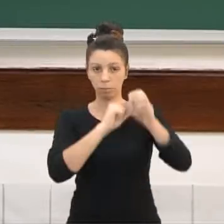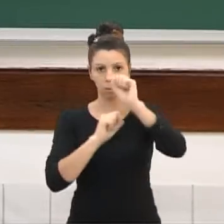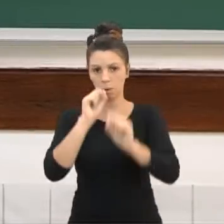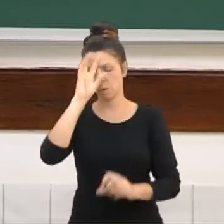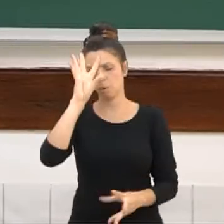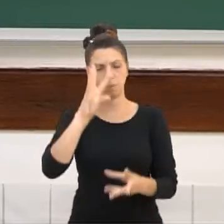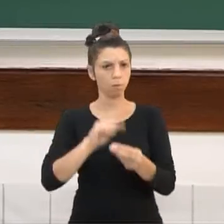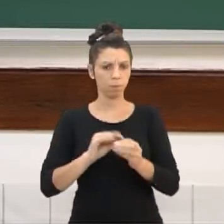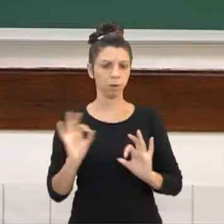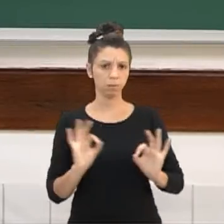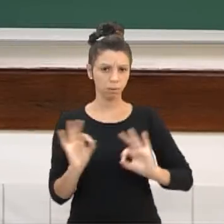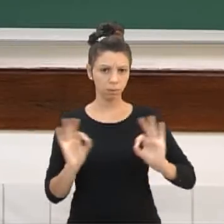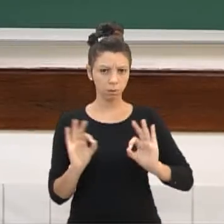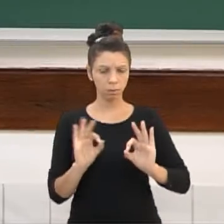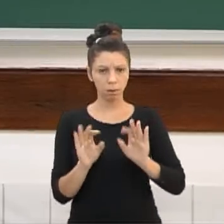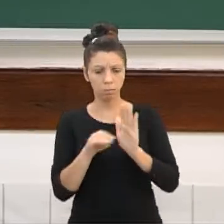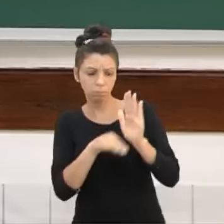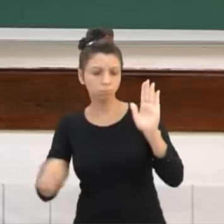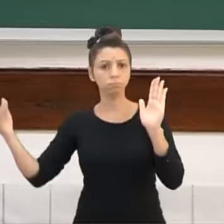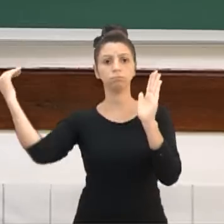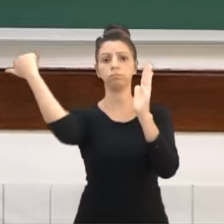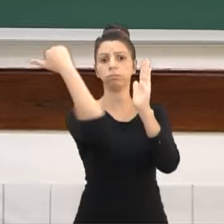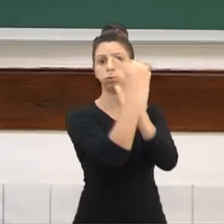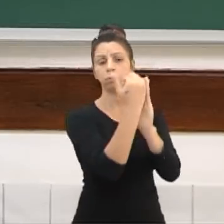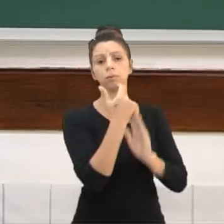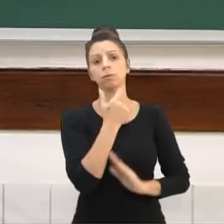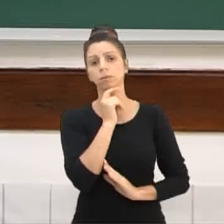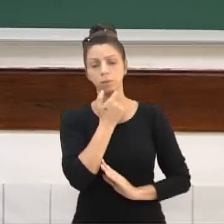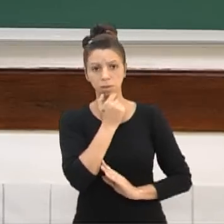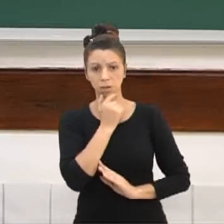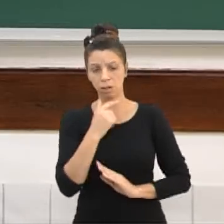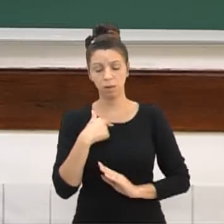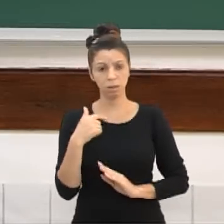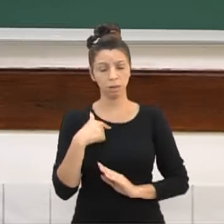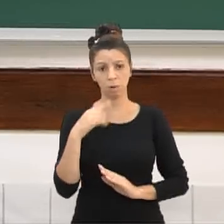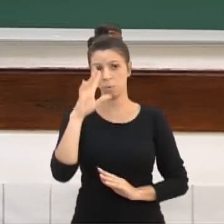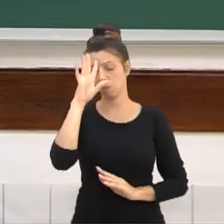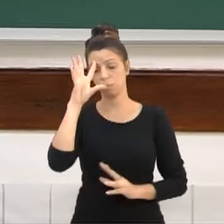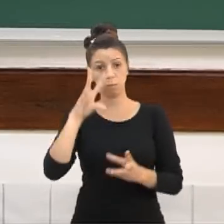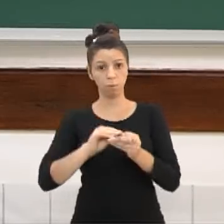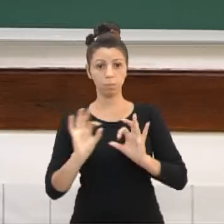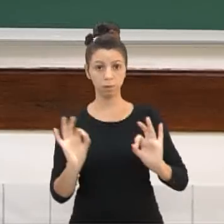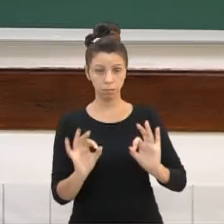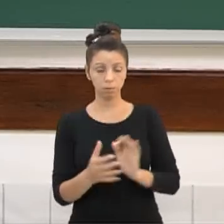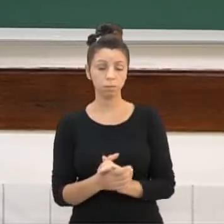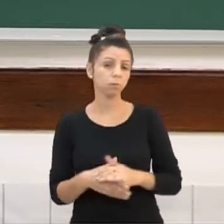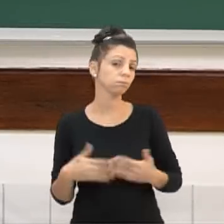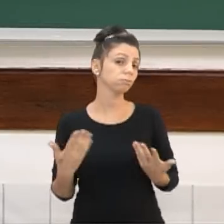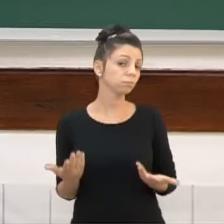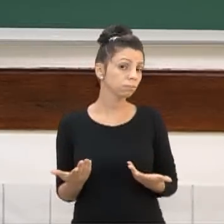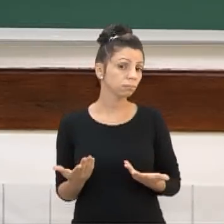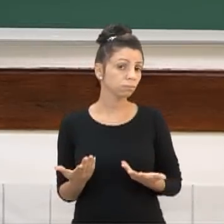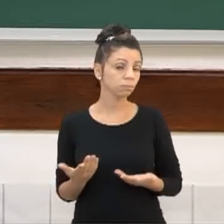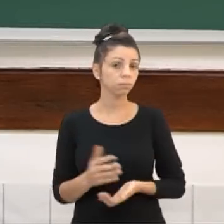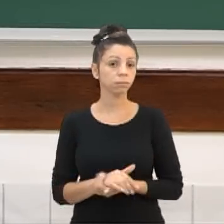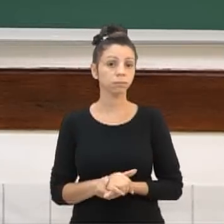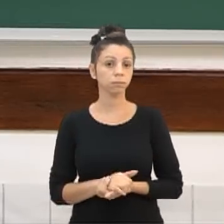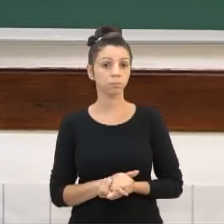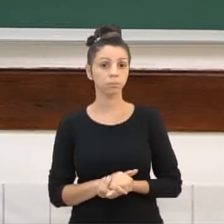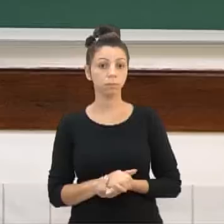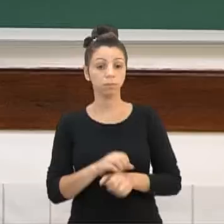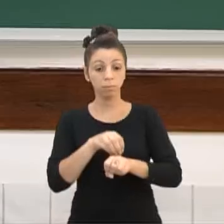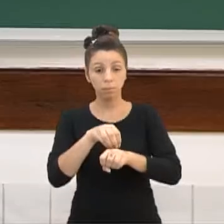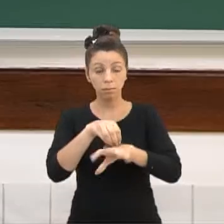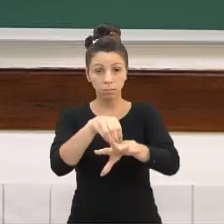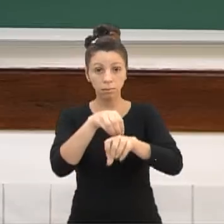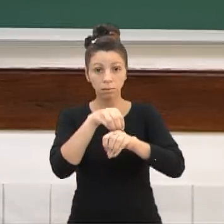está num nível muito elevado de conhecimento de inglês que eu de repente não domino, certo? Então o que aconteceu? Esse podcast, para o